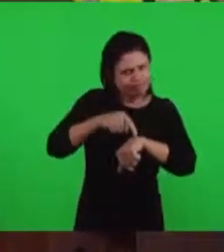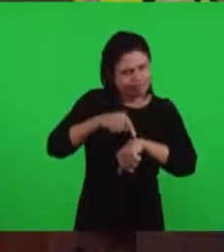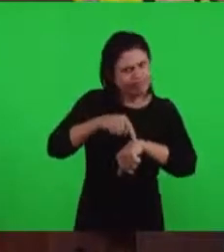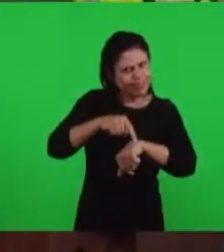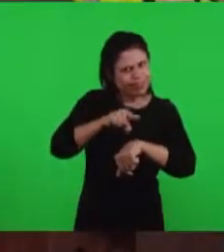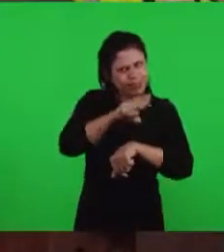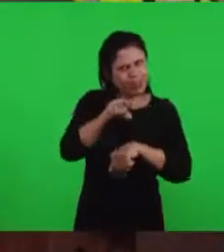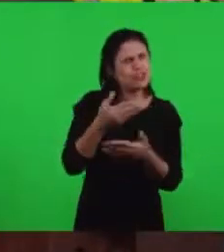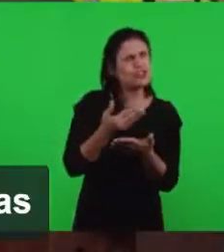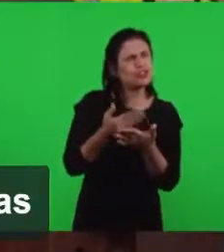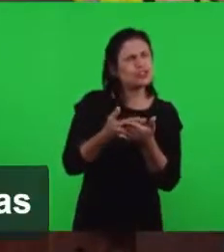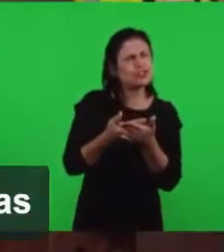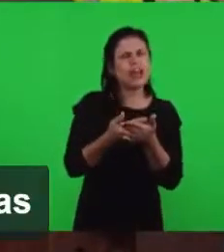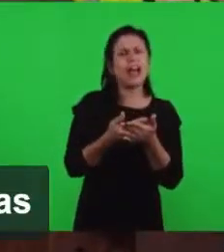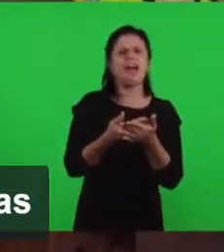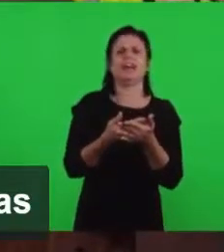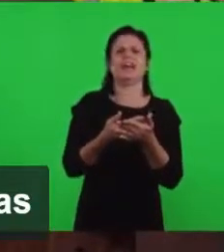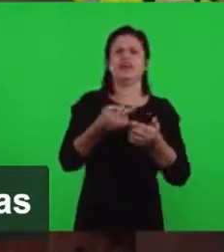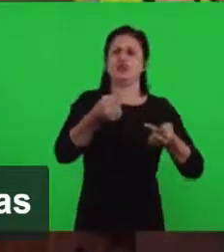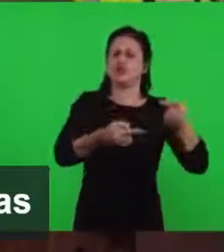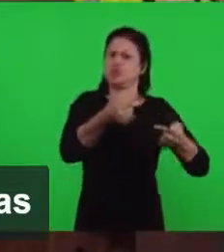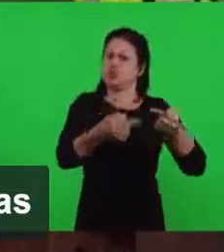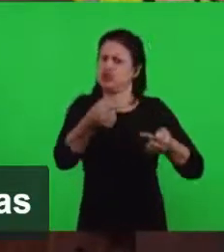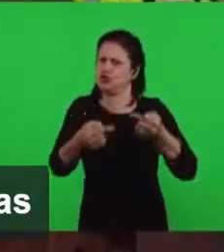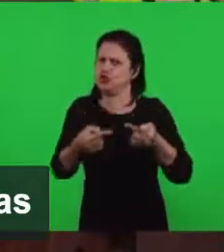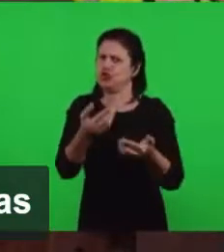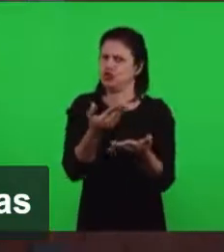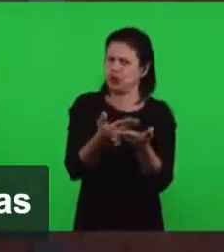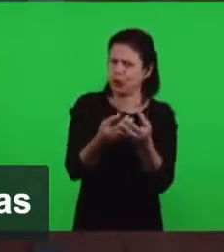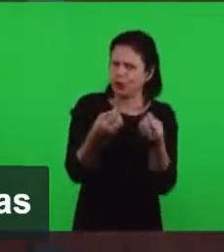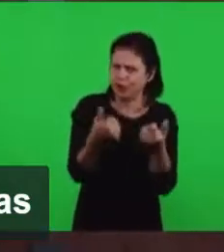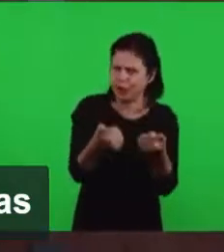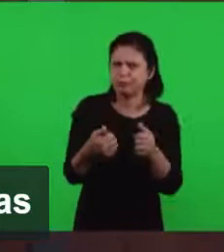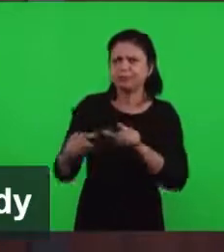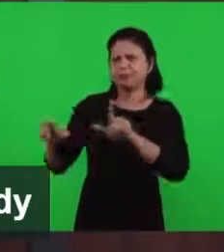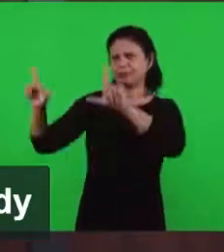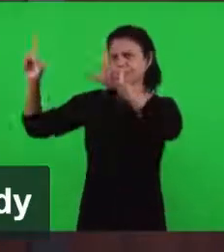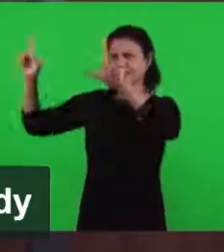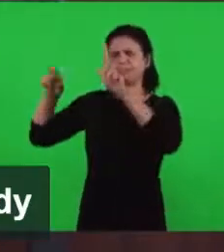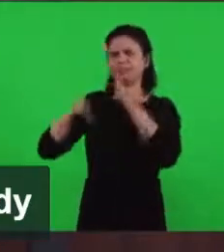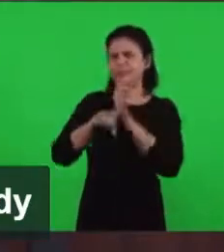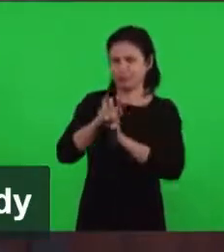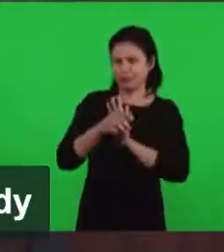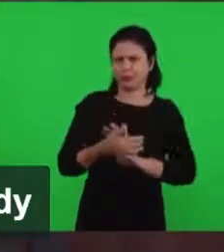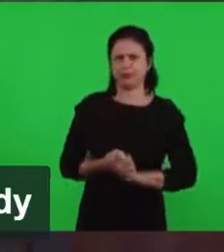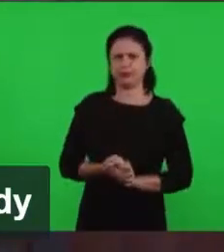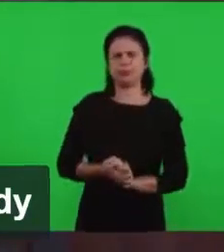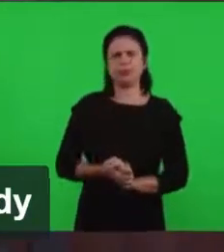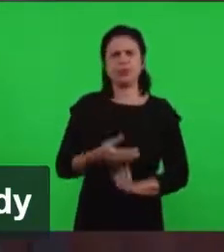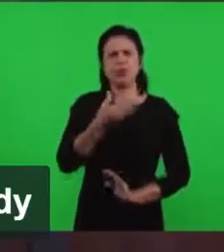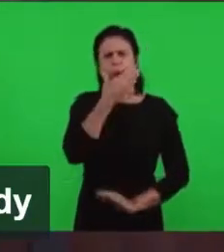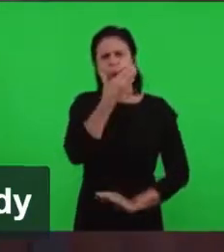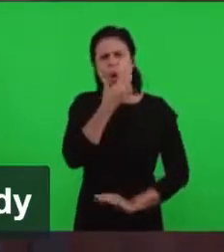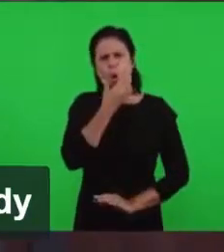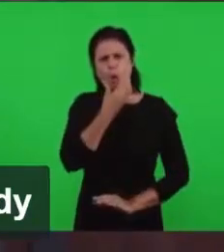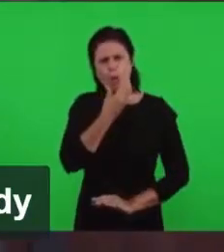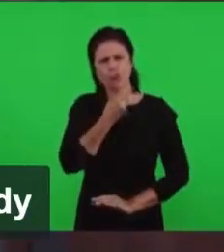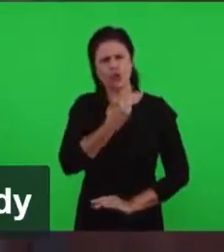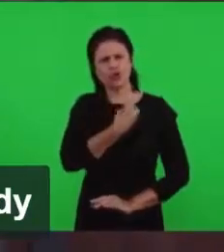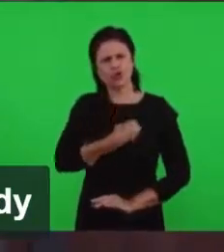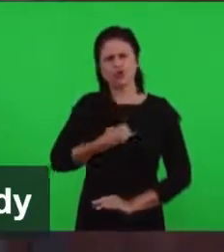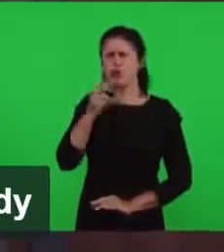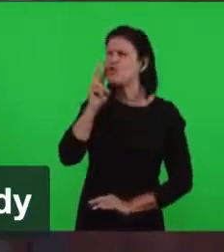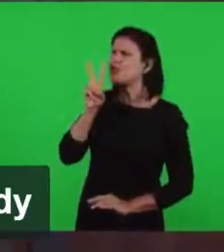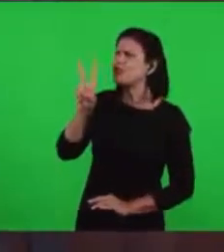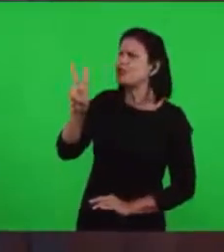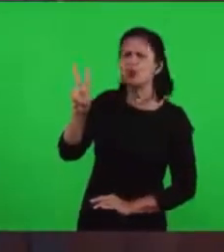comentar sobre a pergunta a pergunta é a seguinte como foi descrita a visão do corpo do